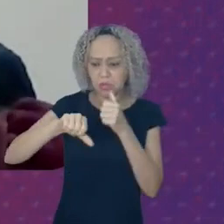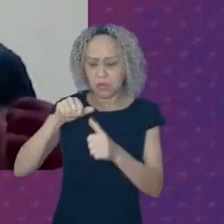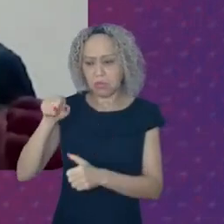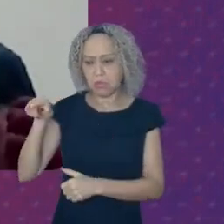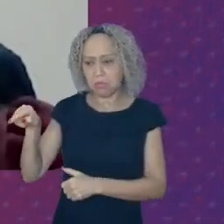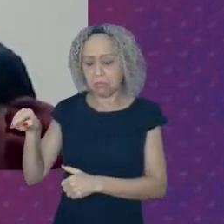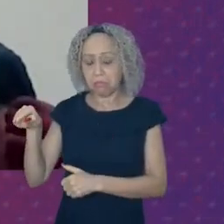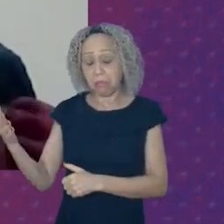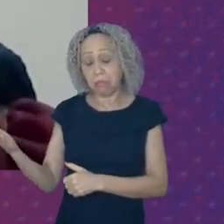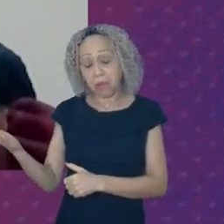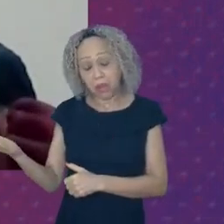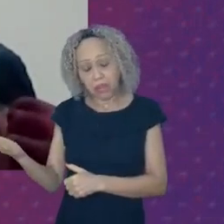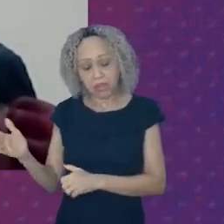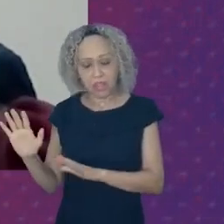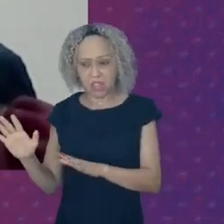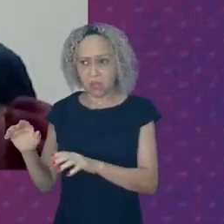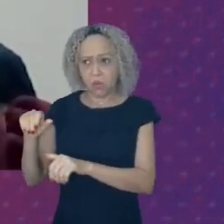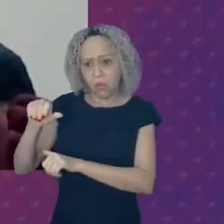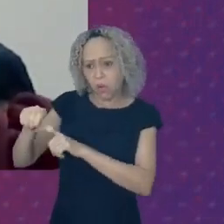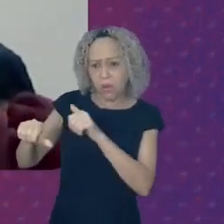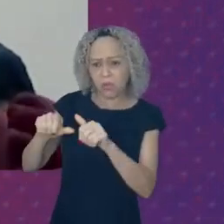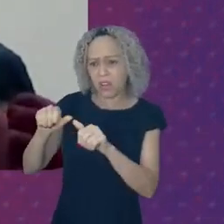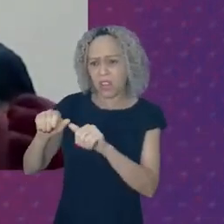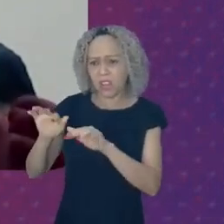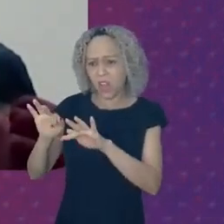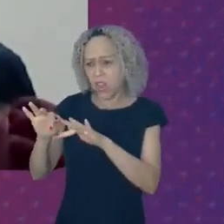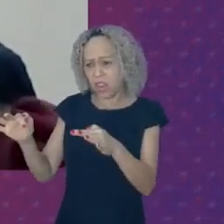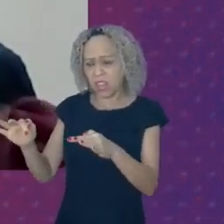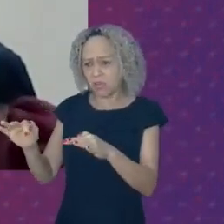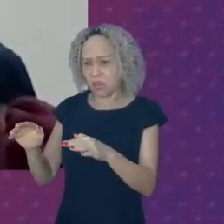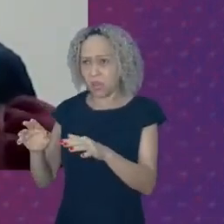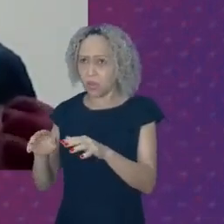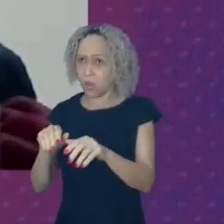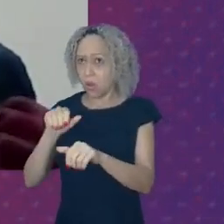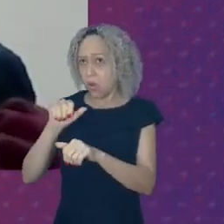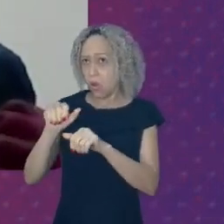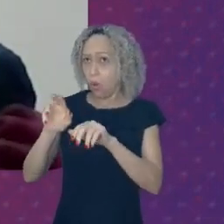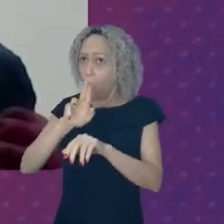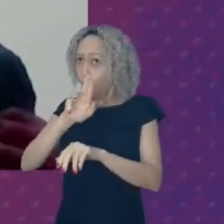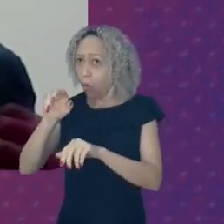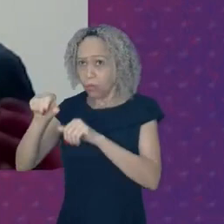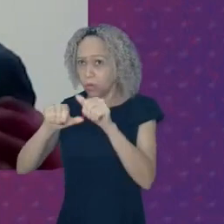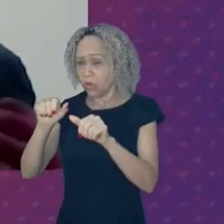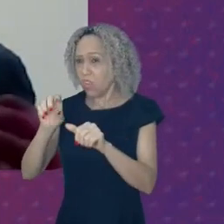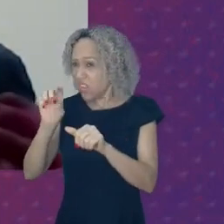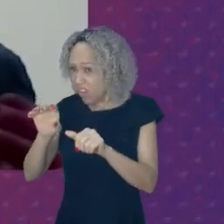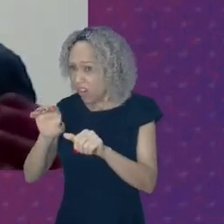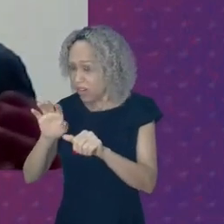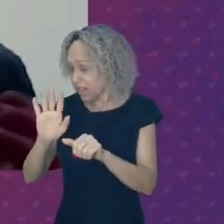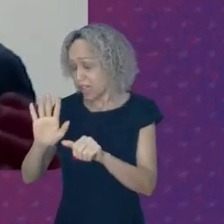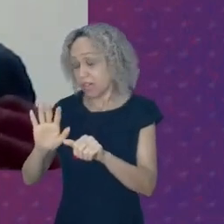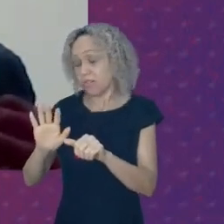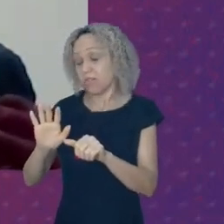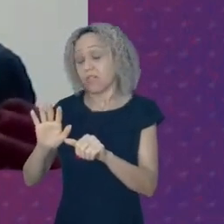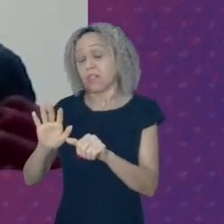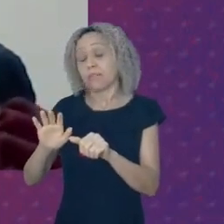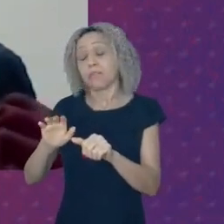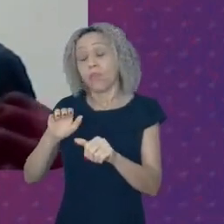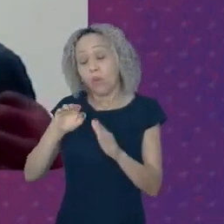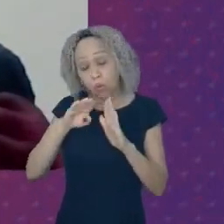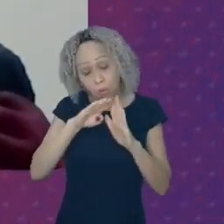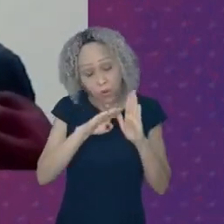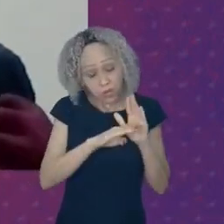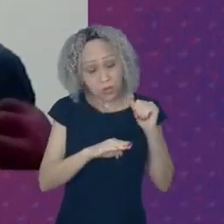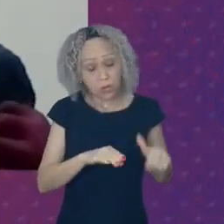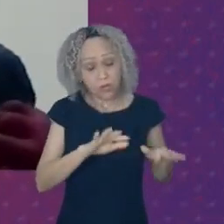não foi uma mera mudança o nome do programa. Na verdade, mudou muita coisa do programa,